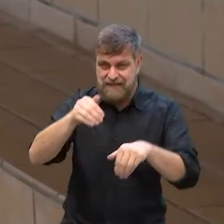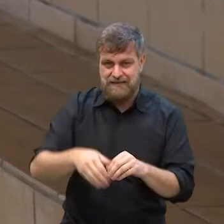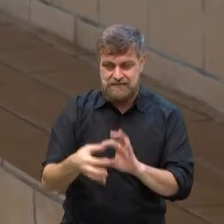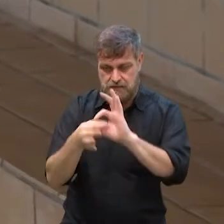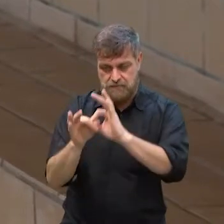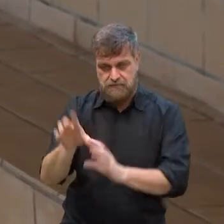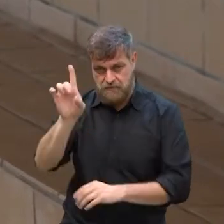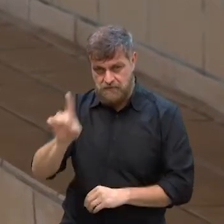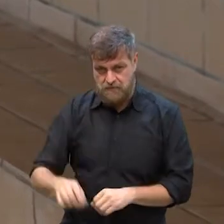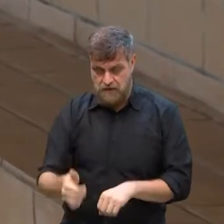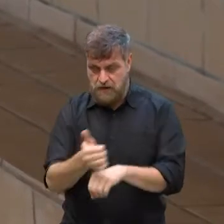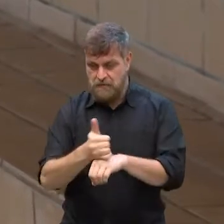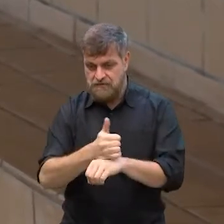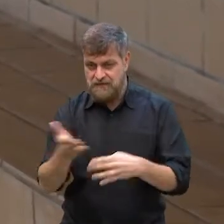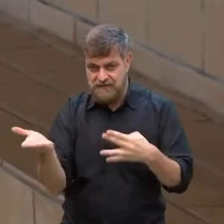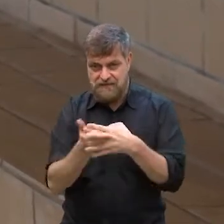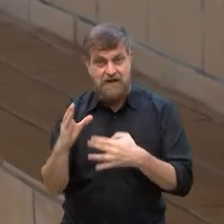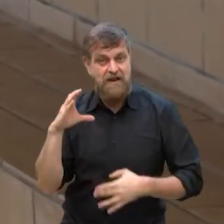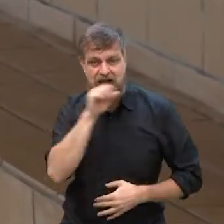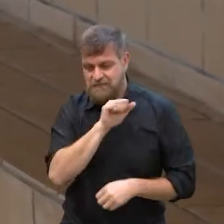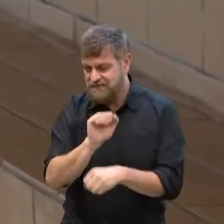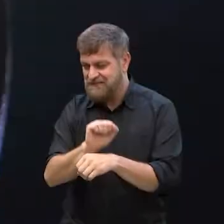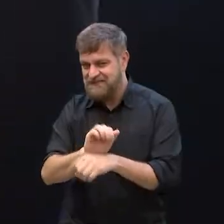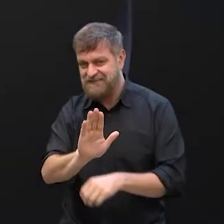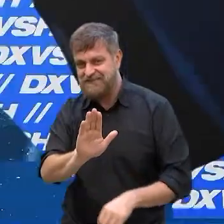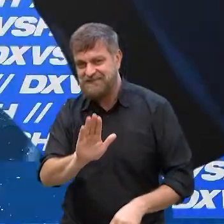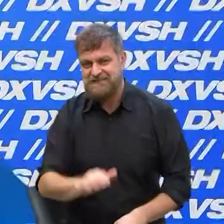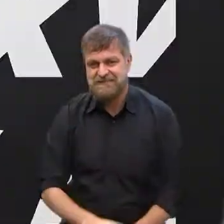e sobre a carreira dele. O intervalo é rapidinho, não saia daí.